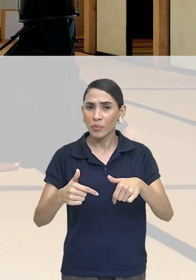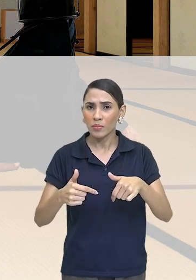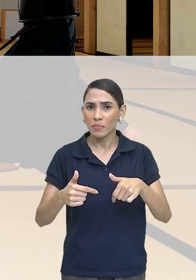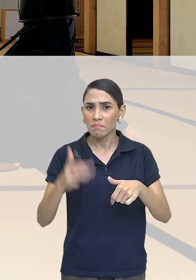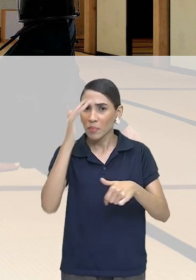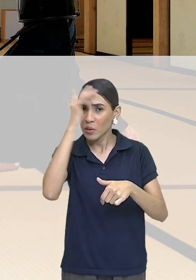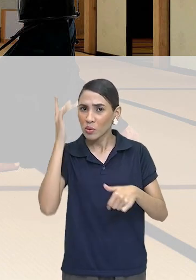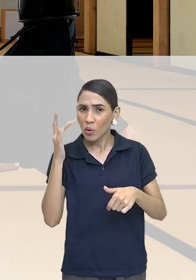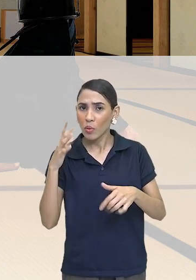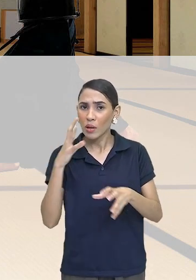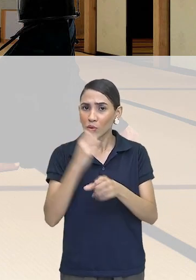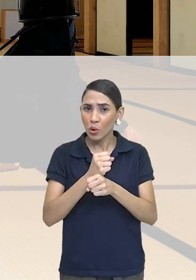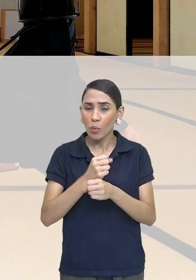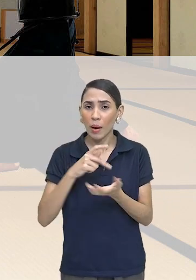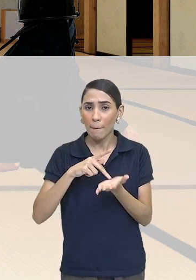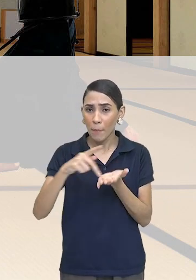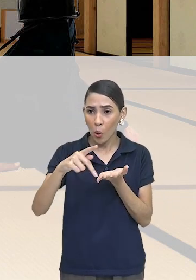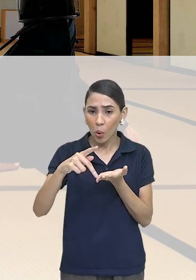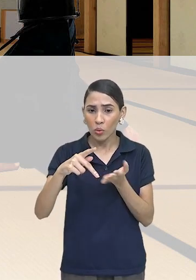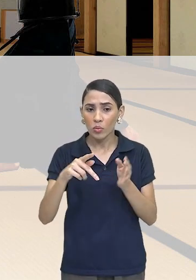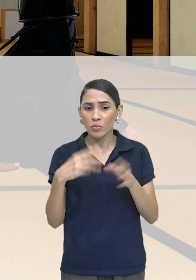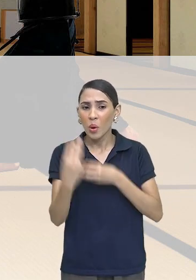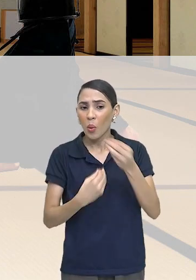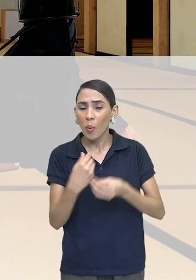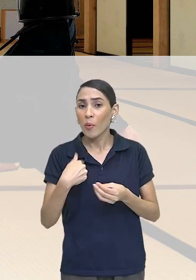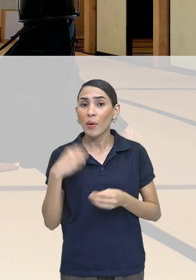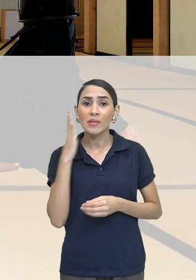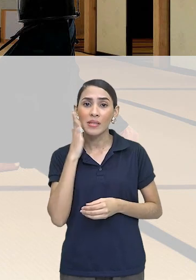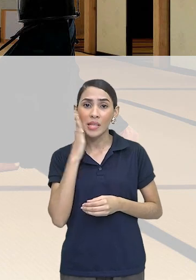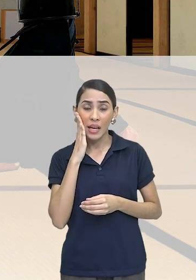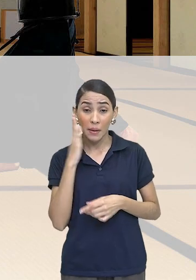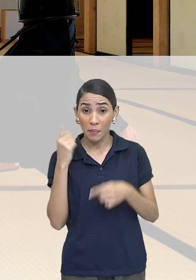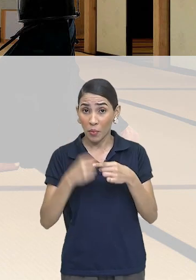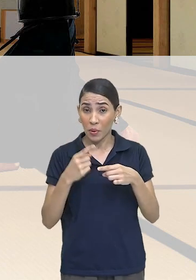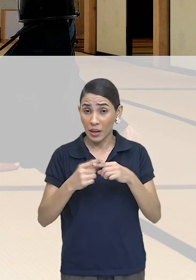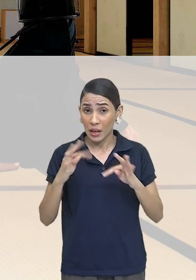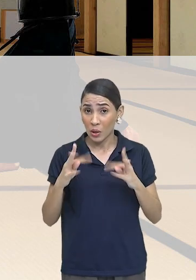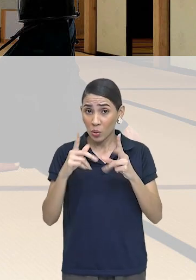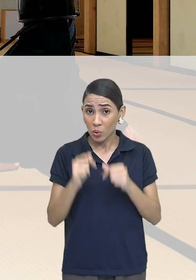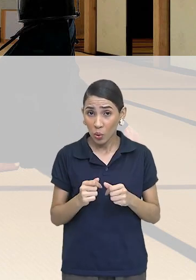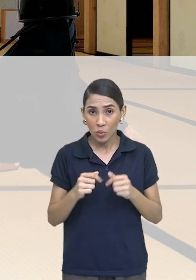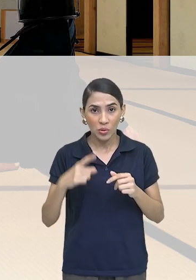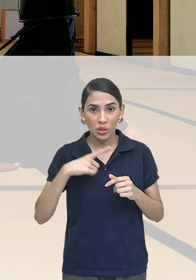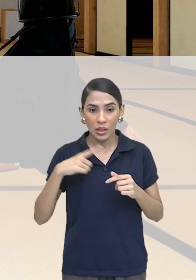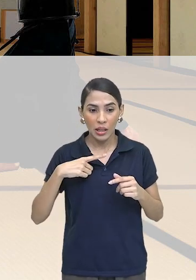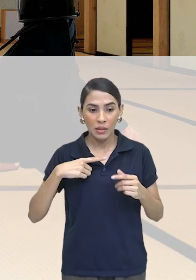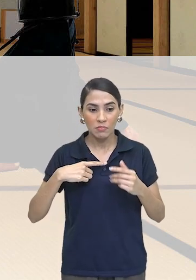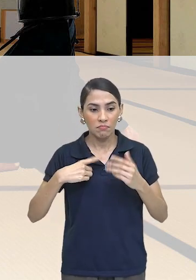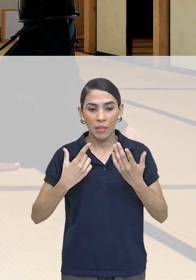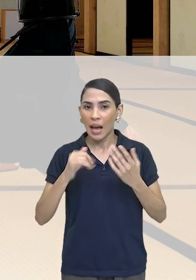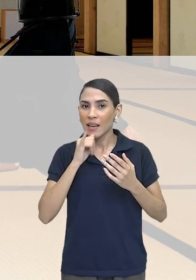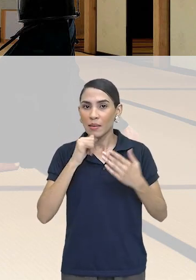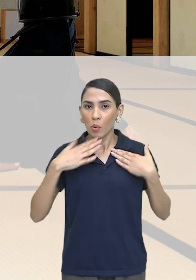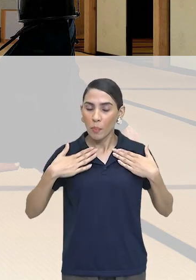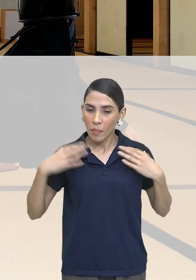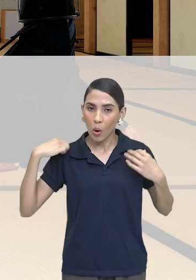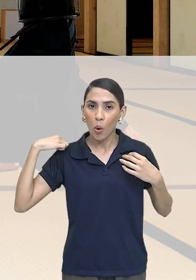fez ponto? Como é que identifica? Porque eles estão todos uniformizados, né?